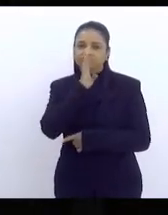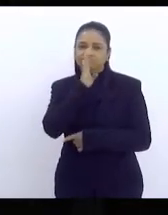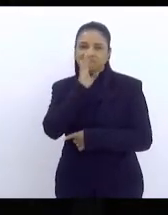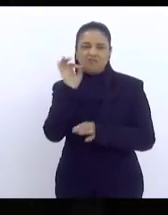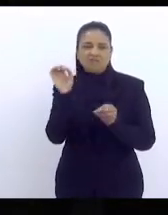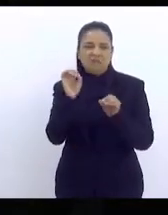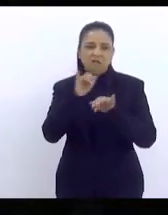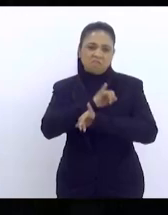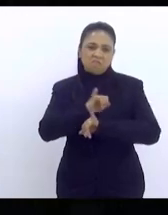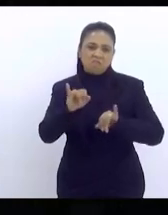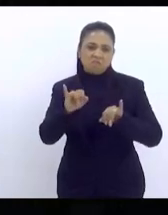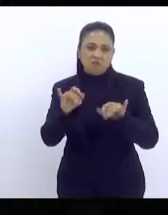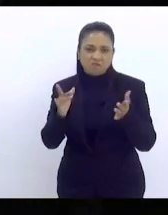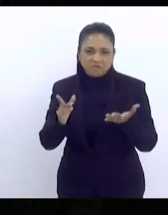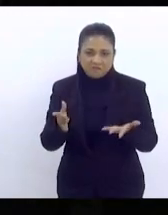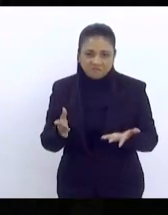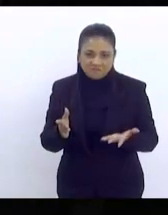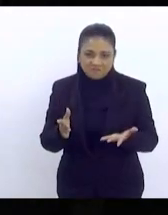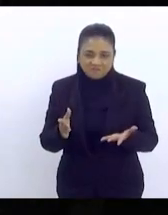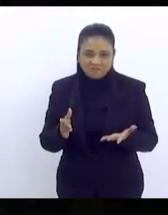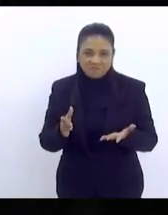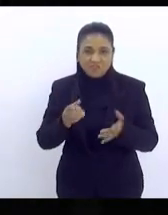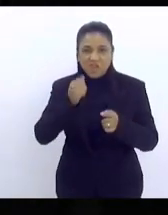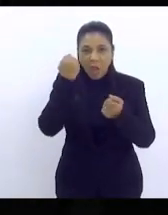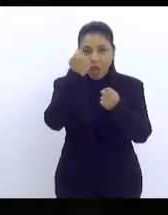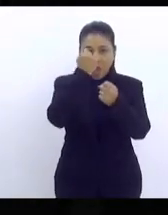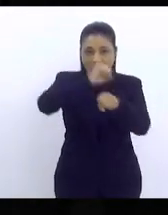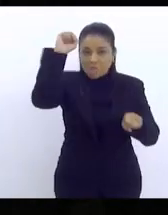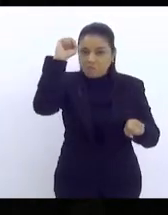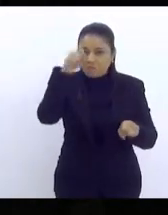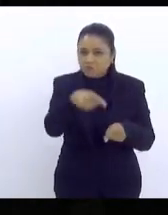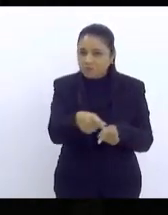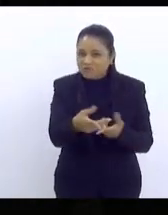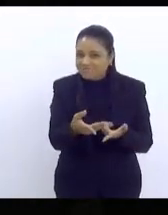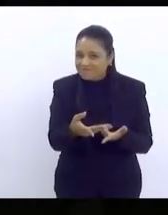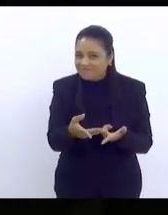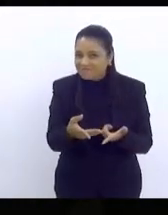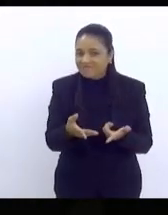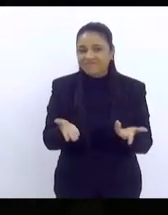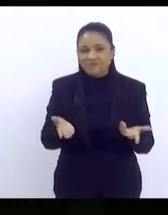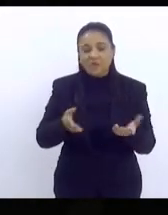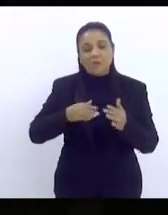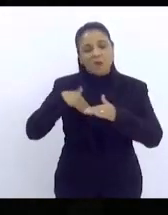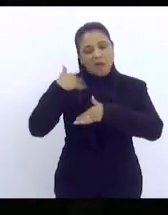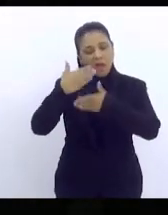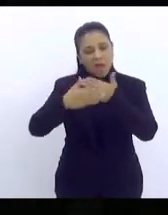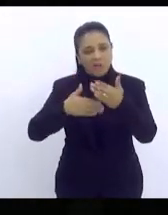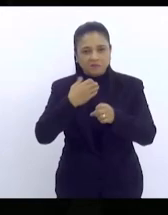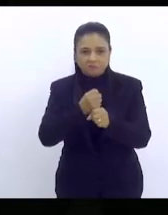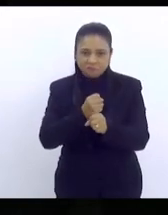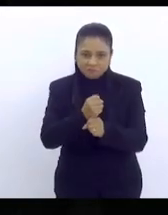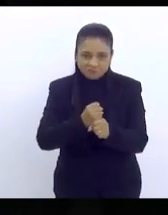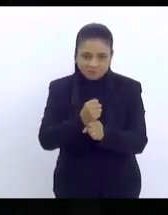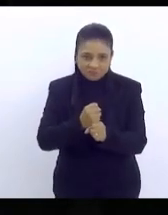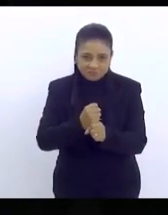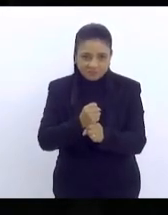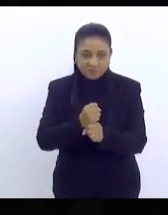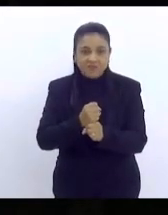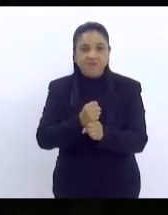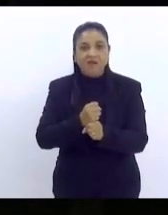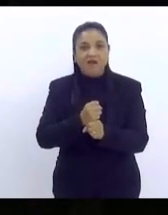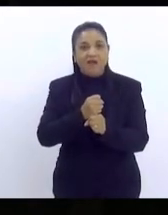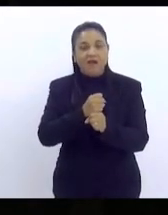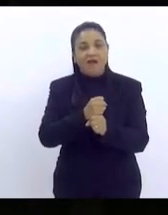repúdio por causa disso pois bem passou-se alguns anos né as